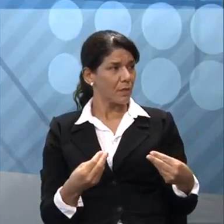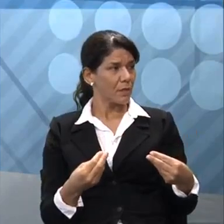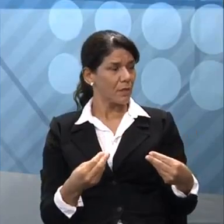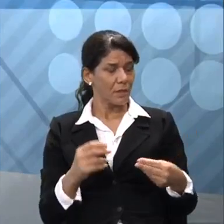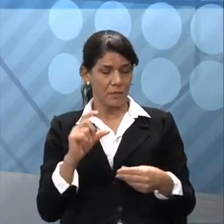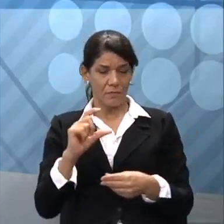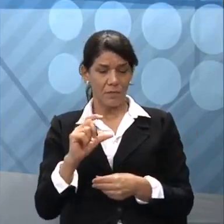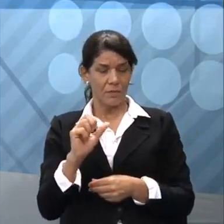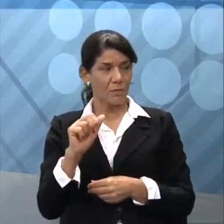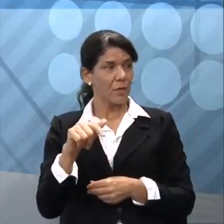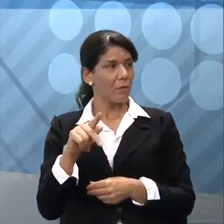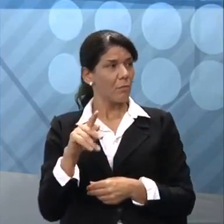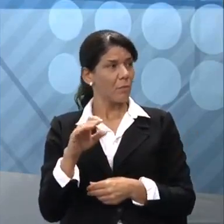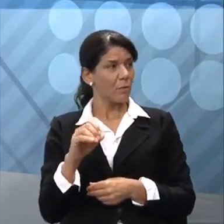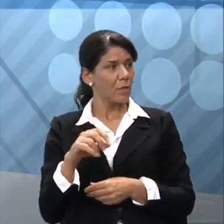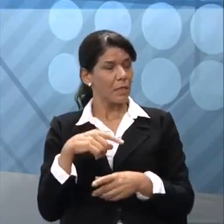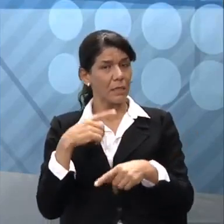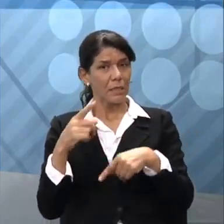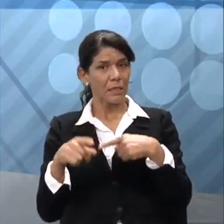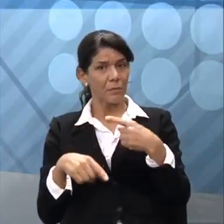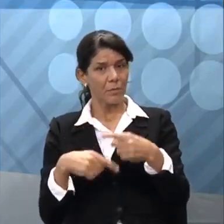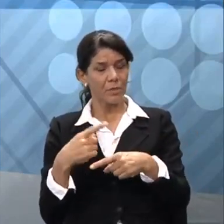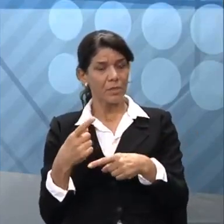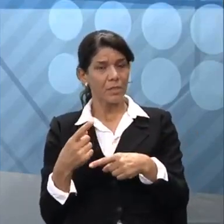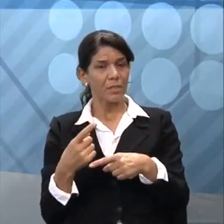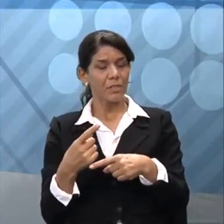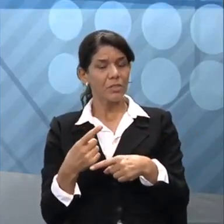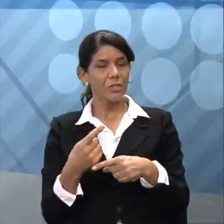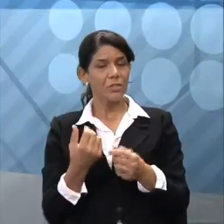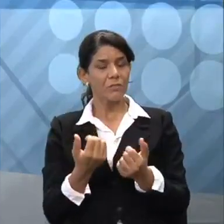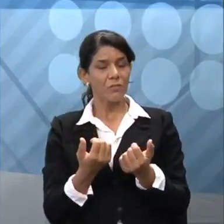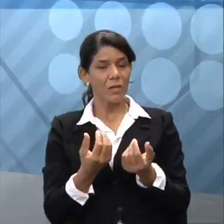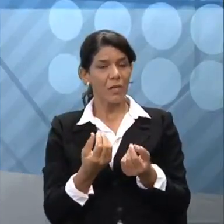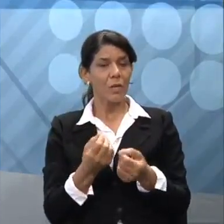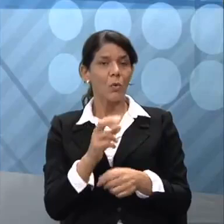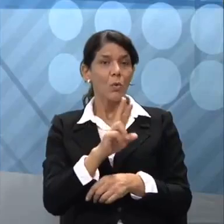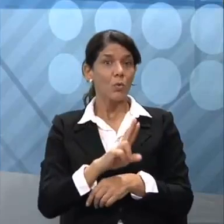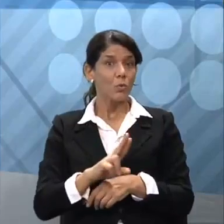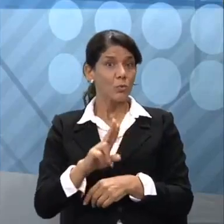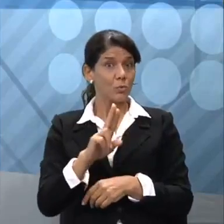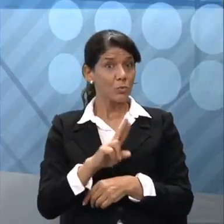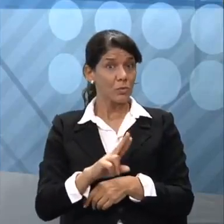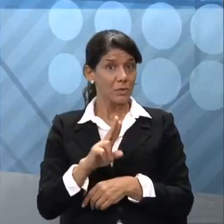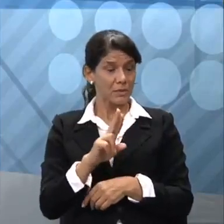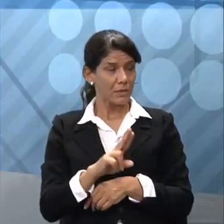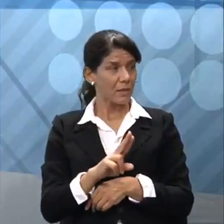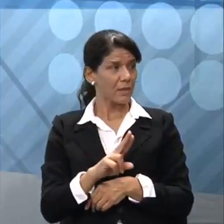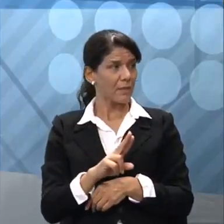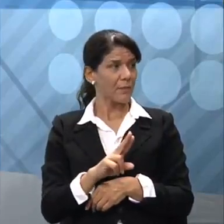desse frasco ampola e, na sequência, nós vamos administrar a